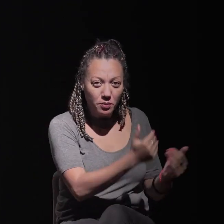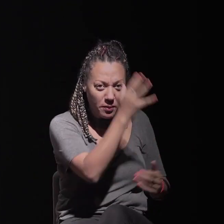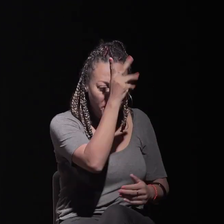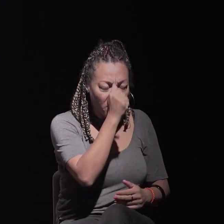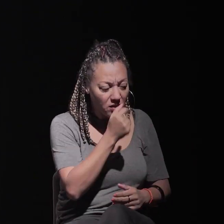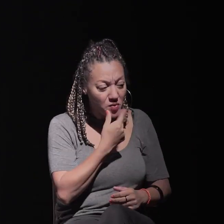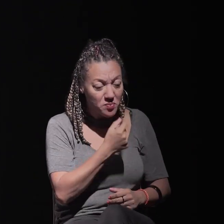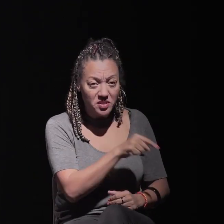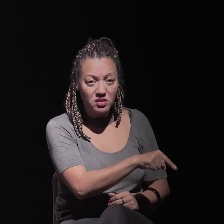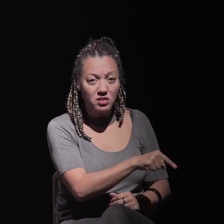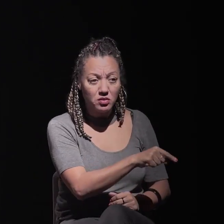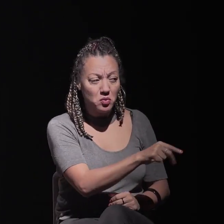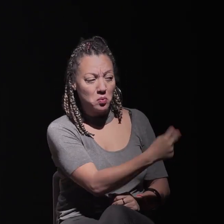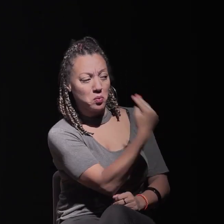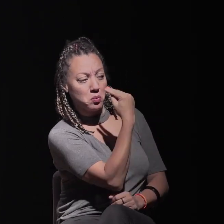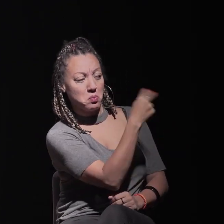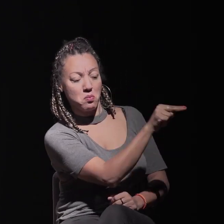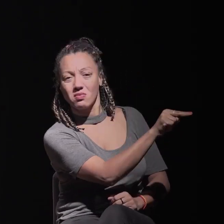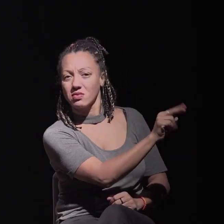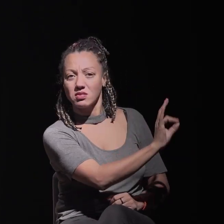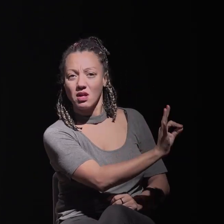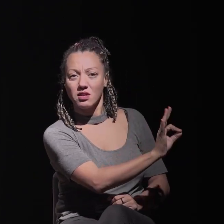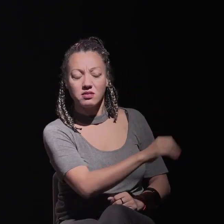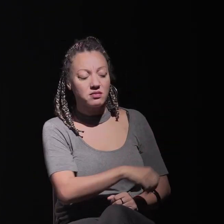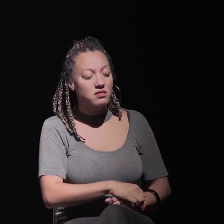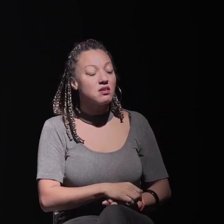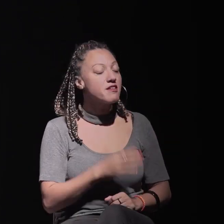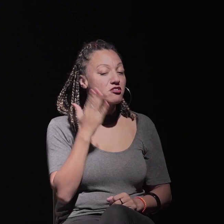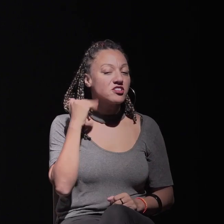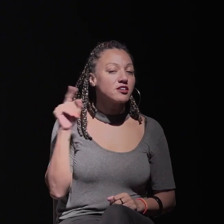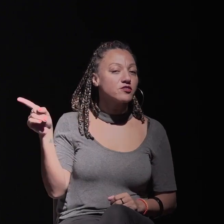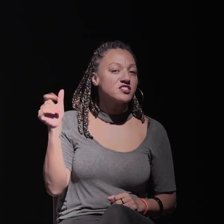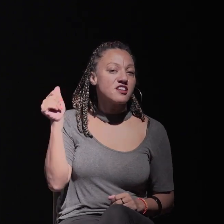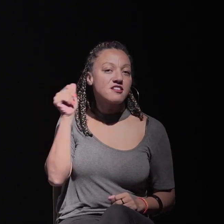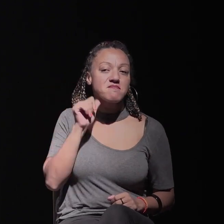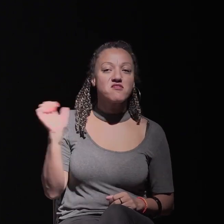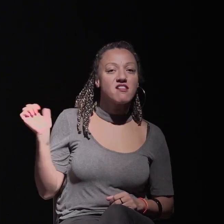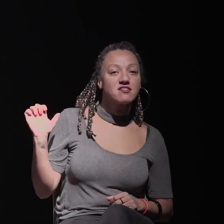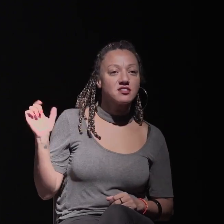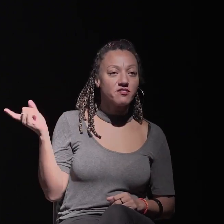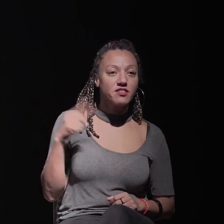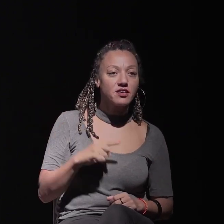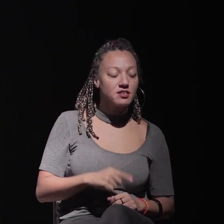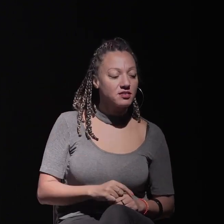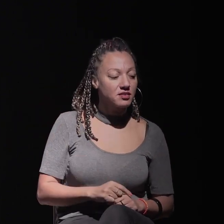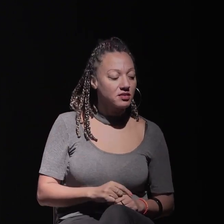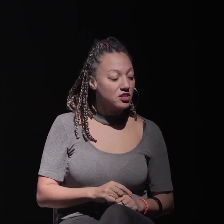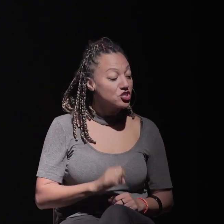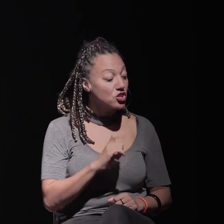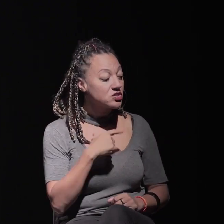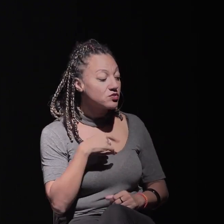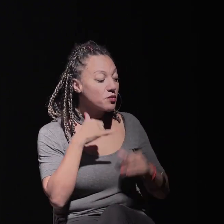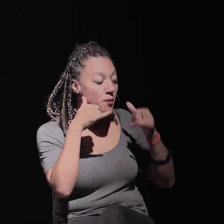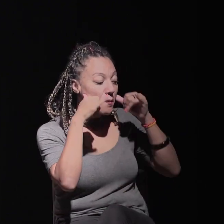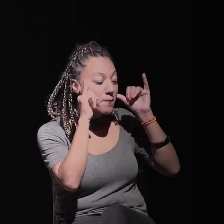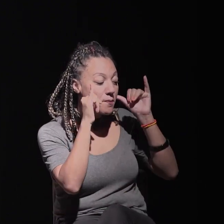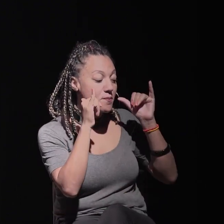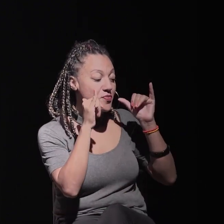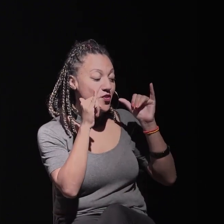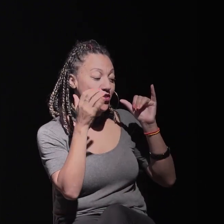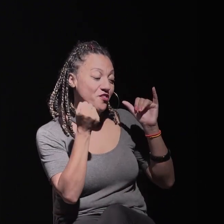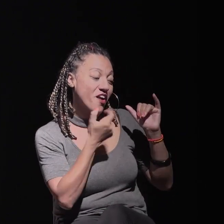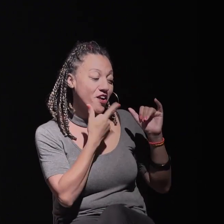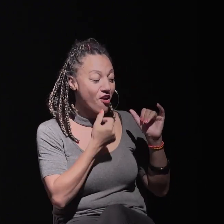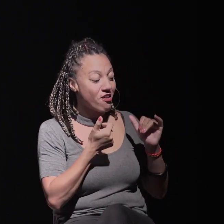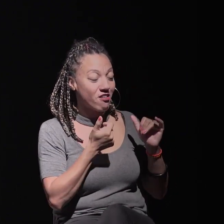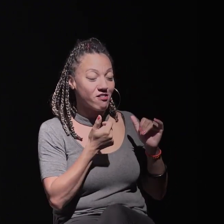nem mesmo se virou. Sei que é você, mulherzinha, vem cá. Só se for para brincar de touro e vaca. Ele